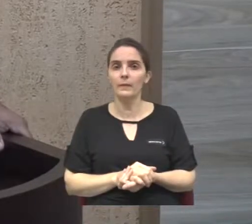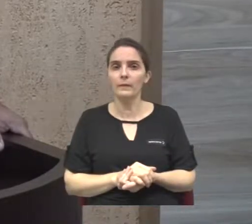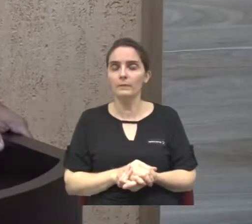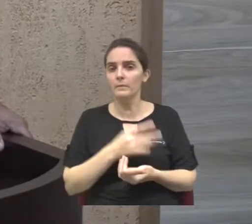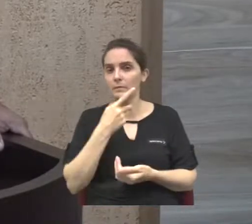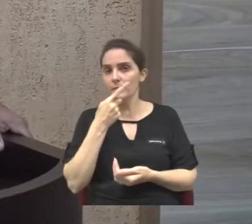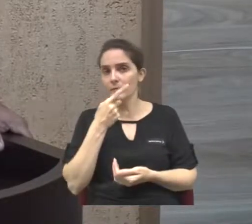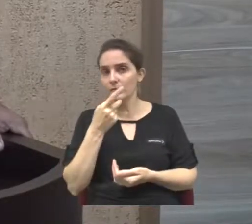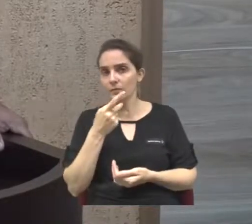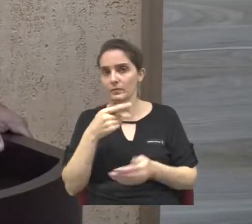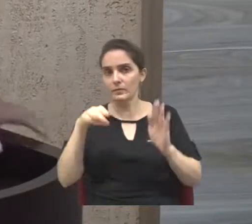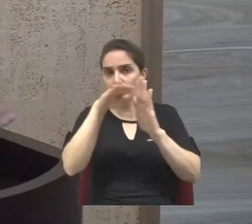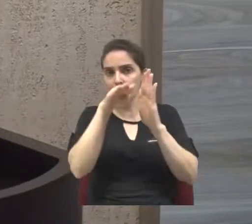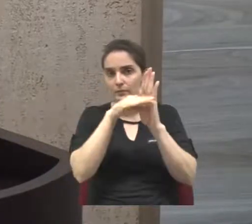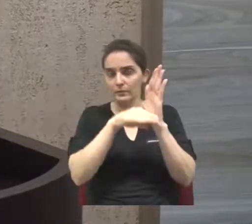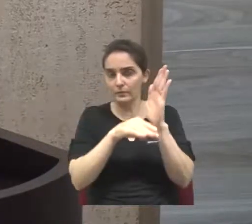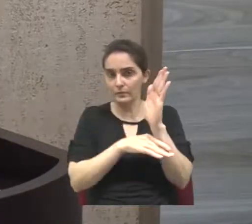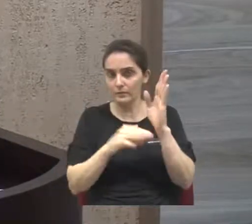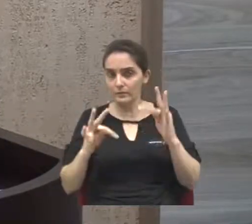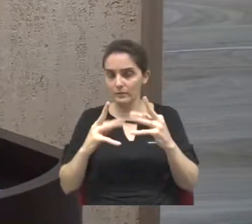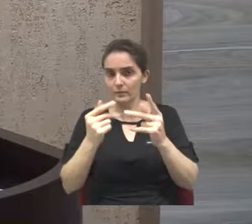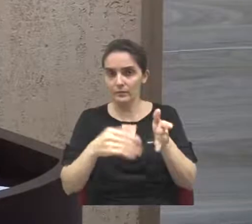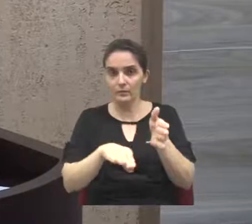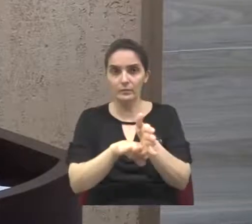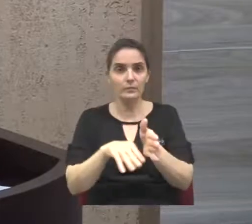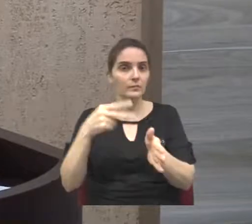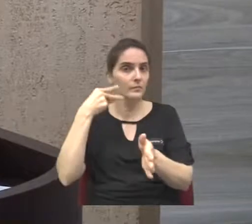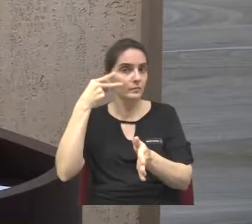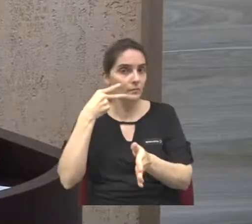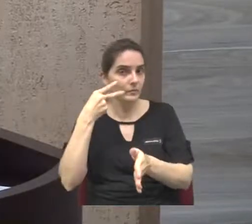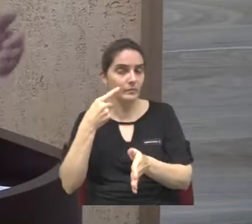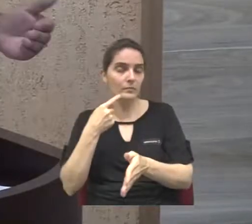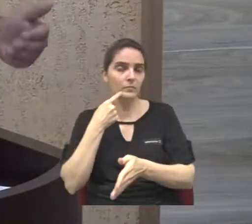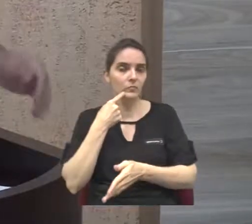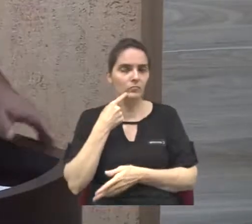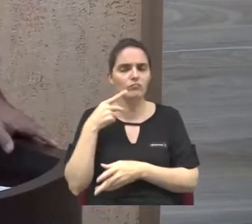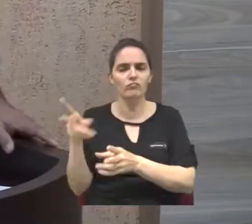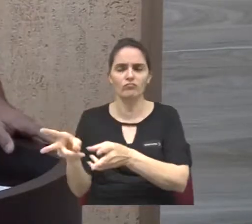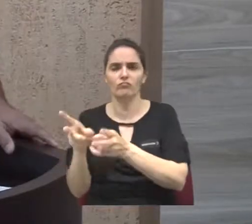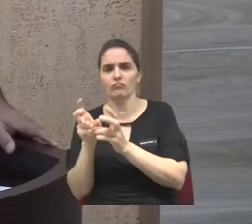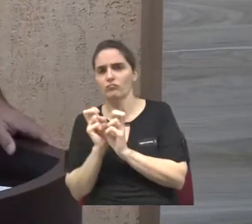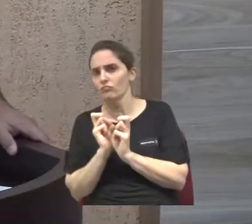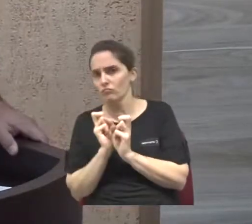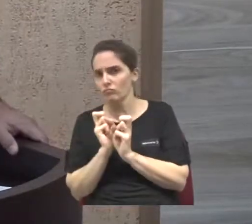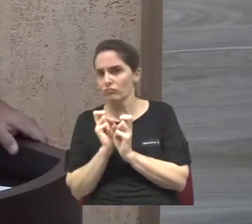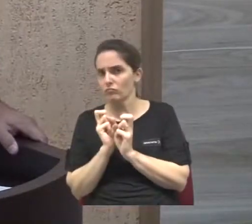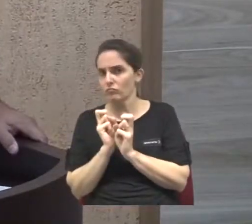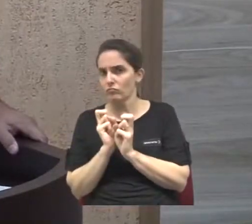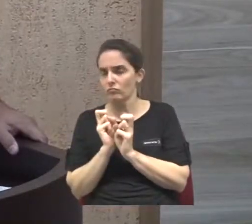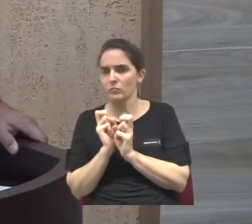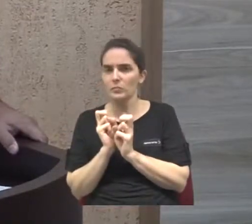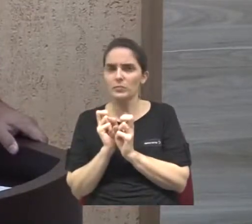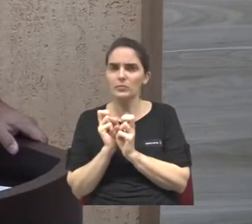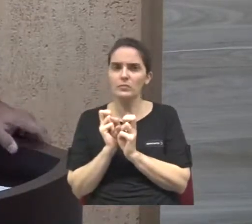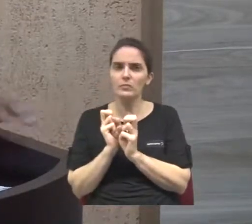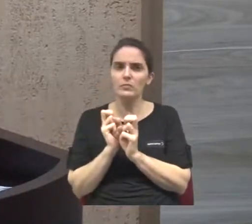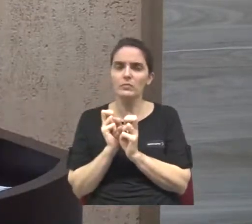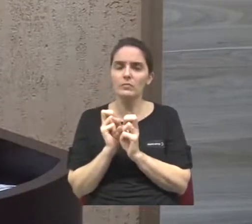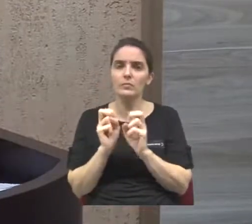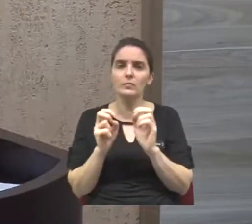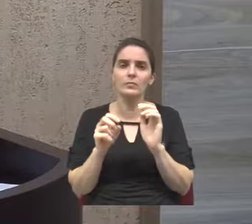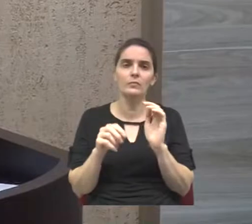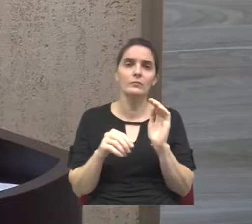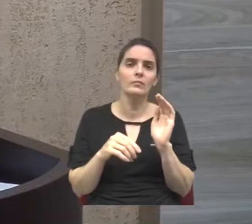matérias dos senhores vereadores. E eu presenciei, lendo o que vai ser proposto, o vereador